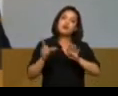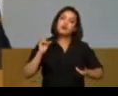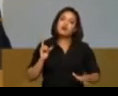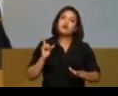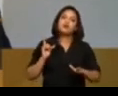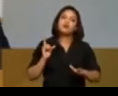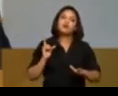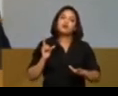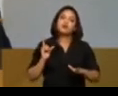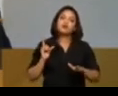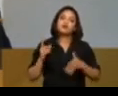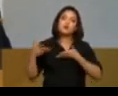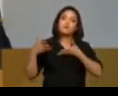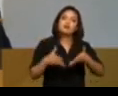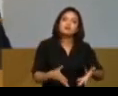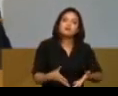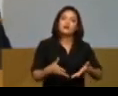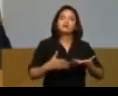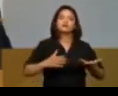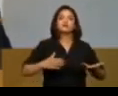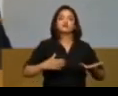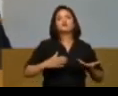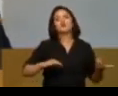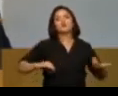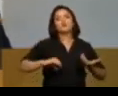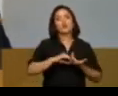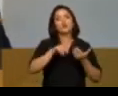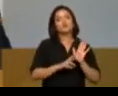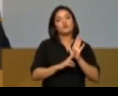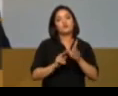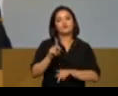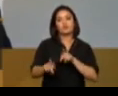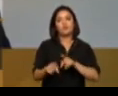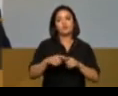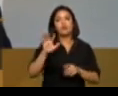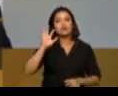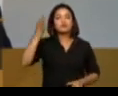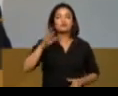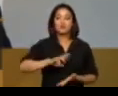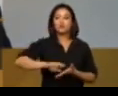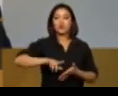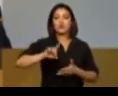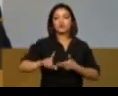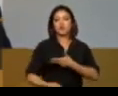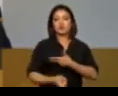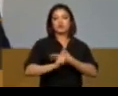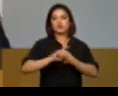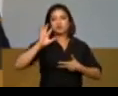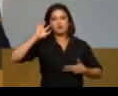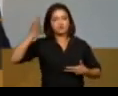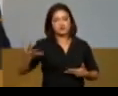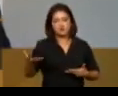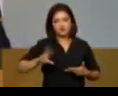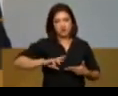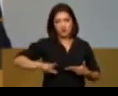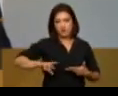seu órgão de representação popular, porque tal decisão não compete apenas ao chefe do Poder Executivo. Claro que